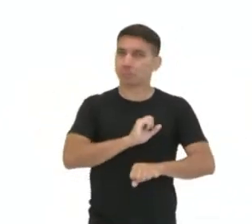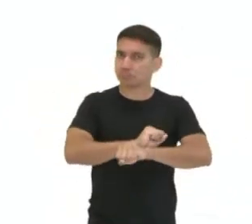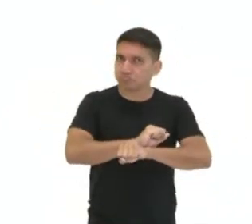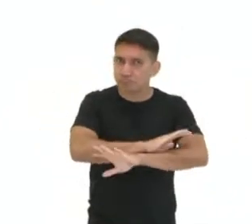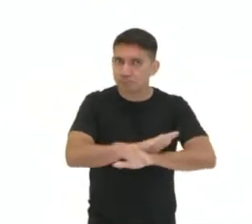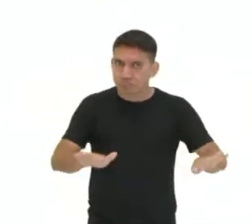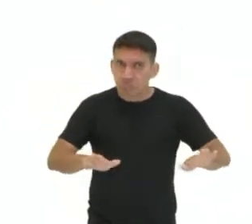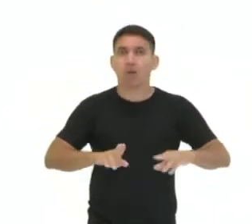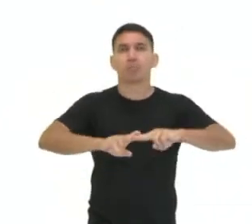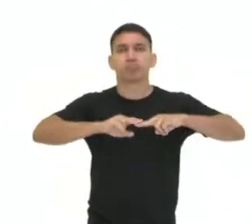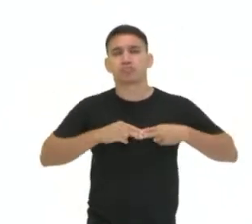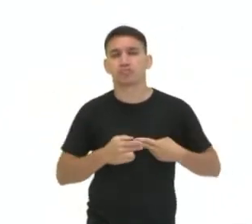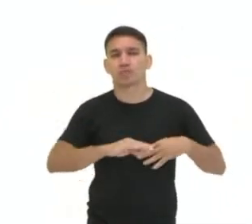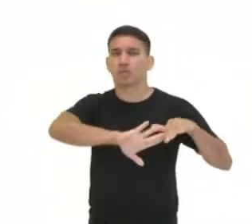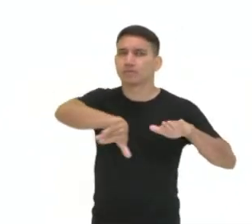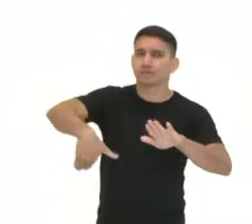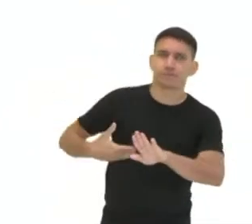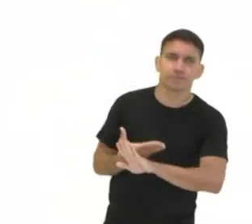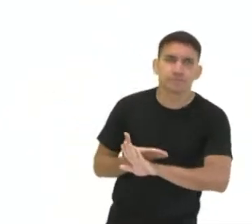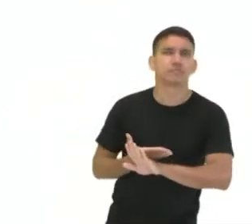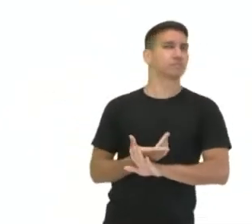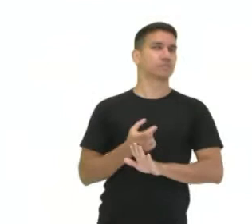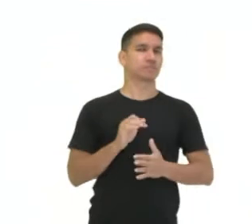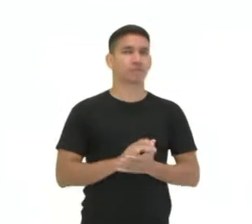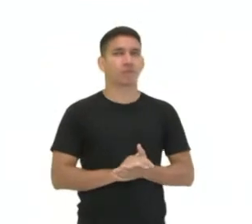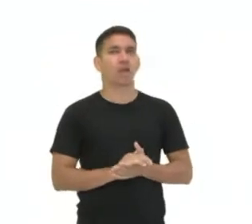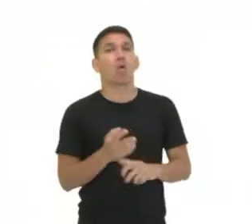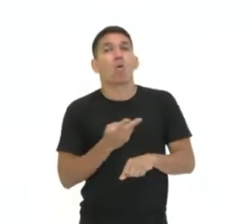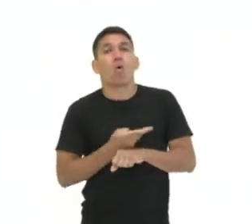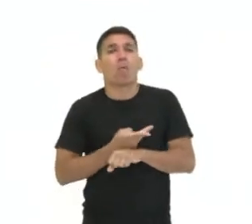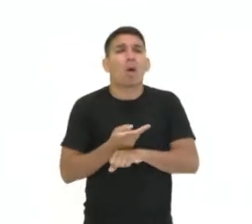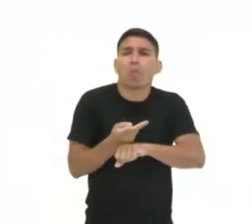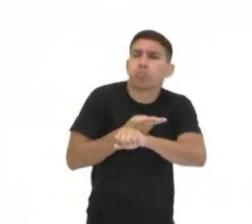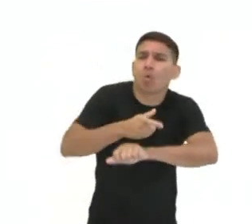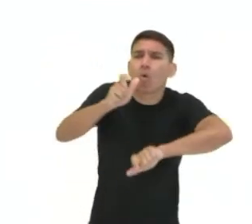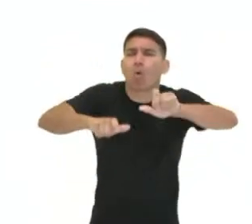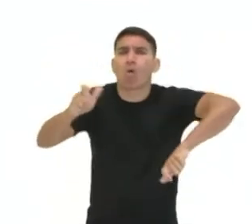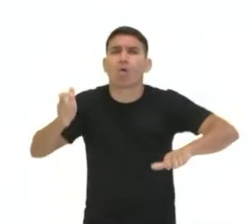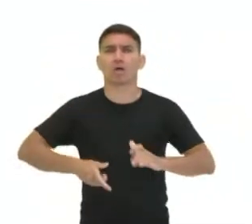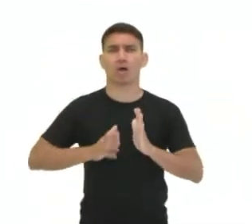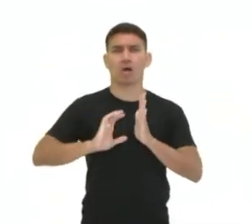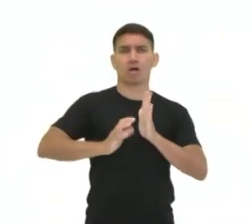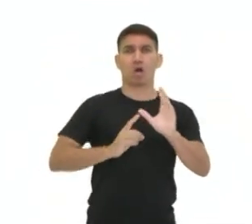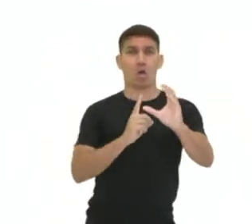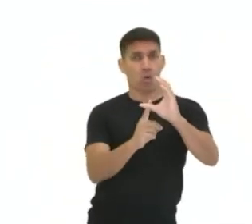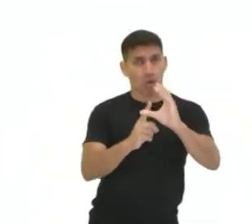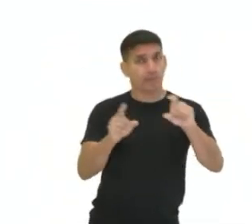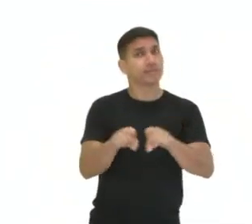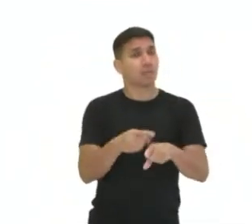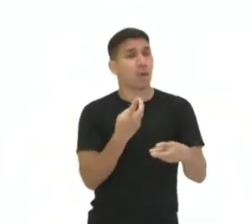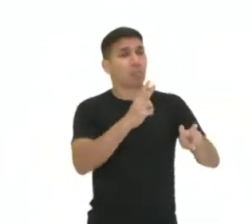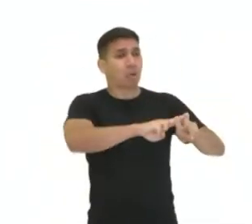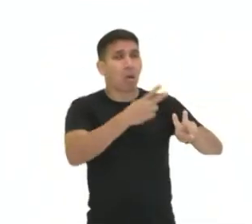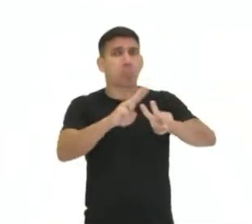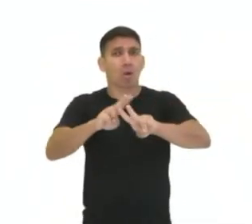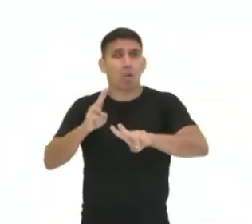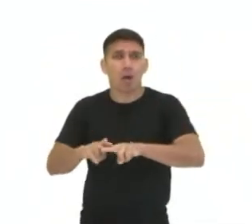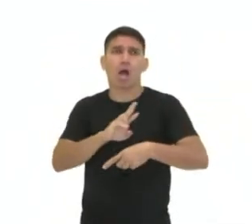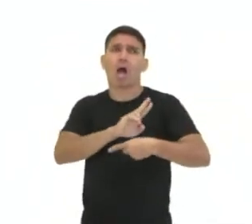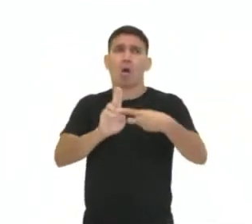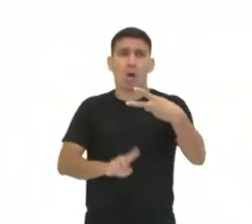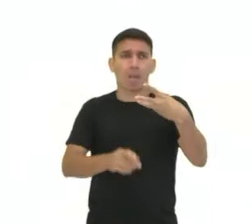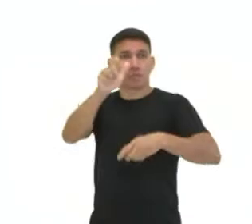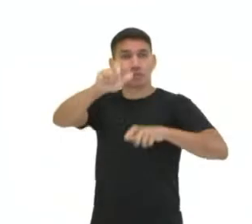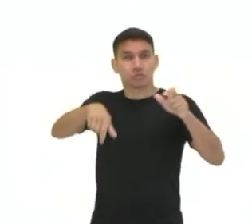vai para a clandestinidade, tá? E cassou os mandatos de parlamentares comunistas, inclusive prendendo Luiz Carlos Prestes,